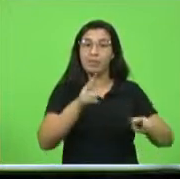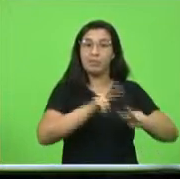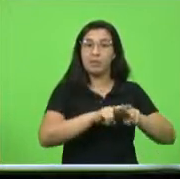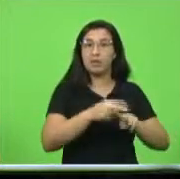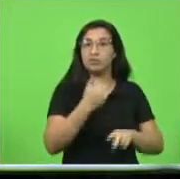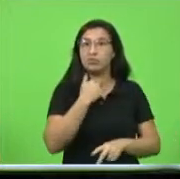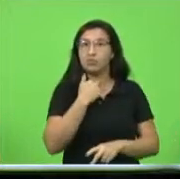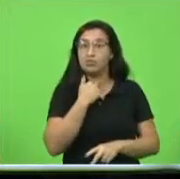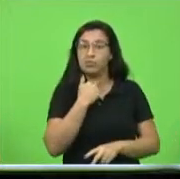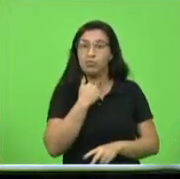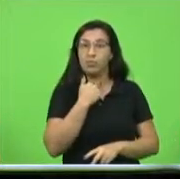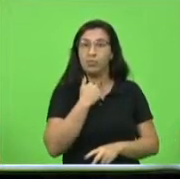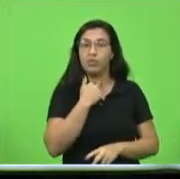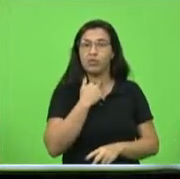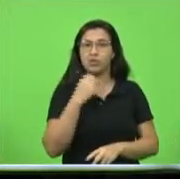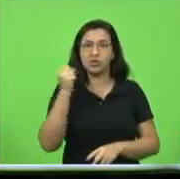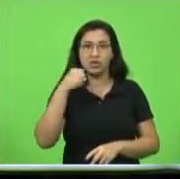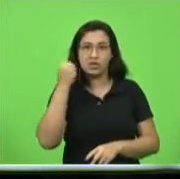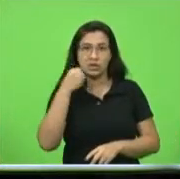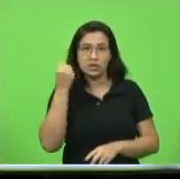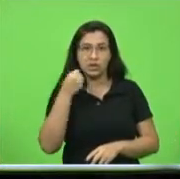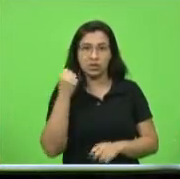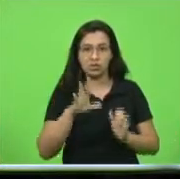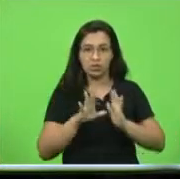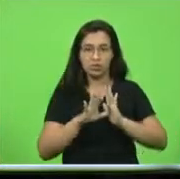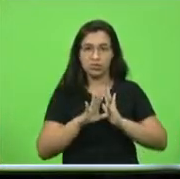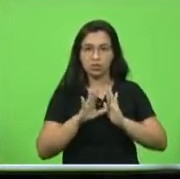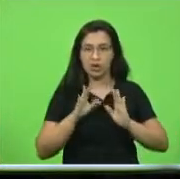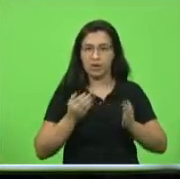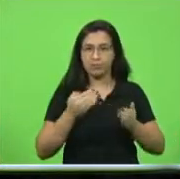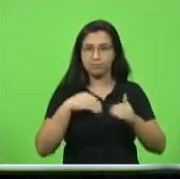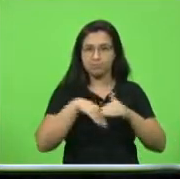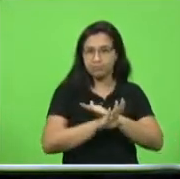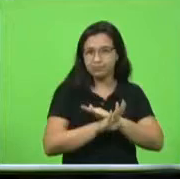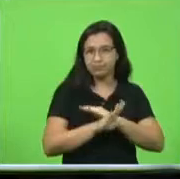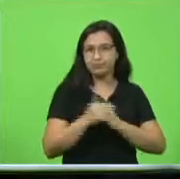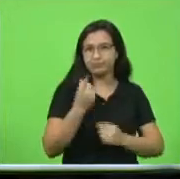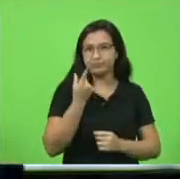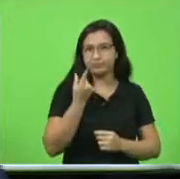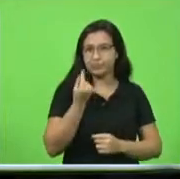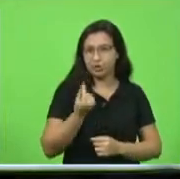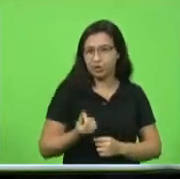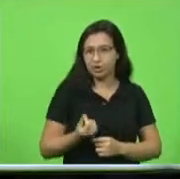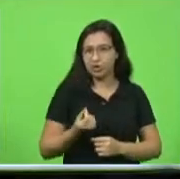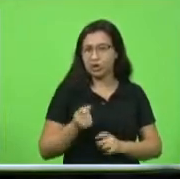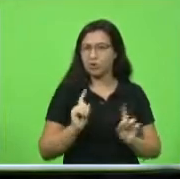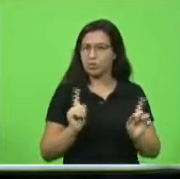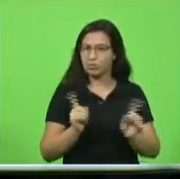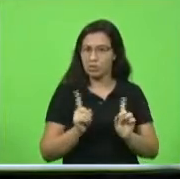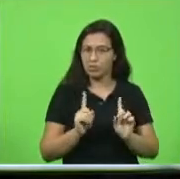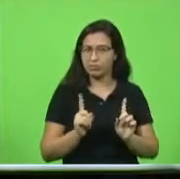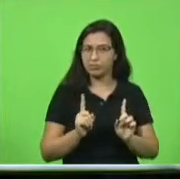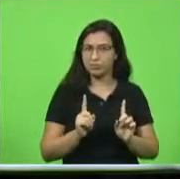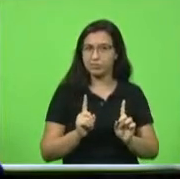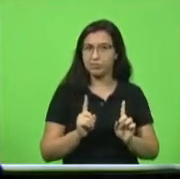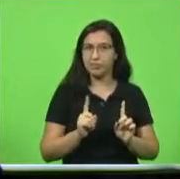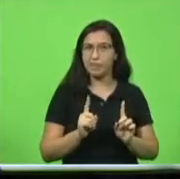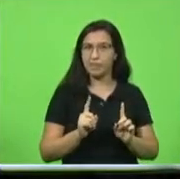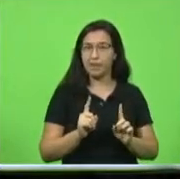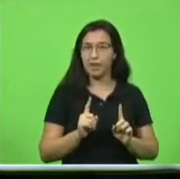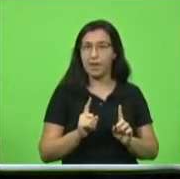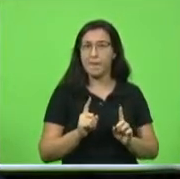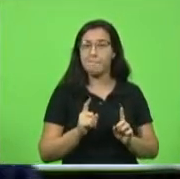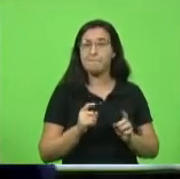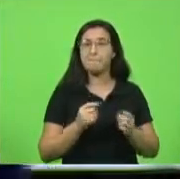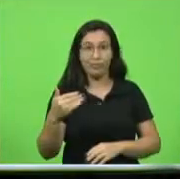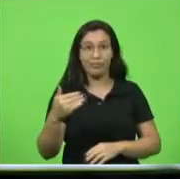parlamentar não é para senador esconder dinheiro na cueca. Imunidade parlamentar não é isso. Imunidade